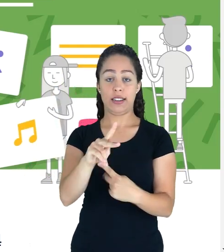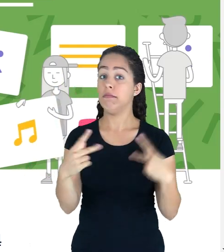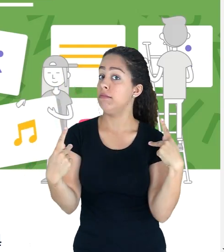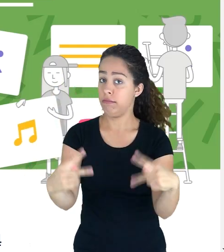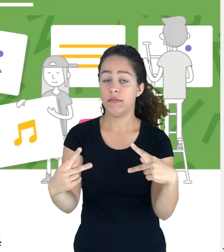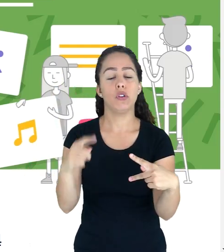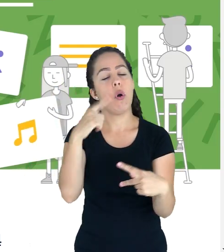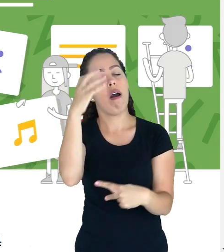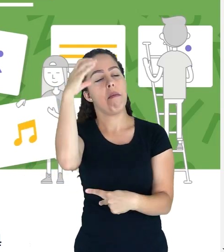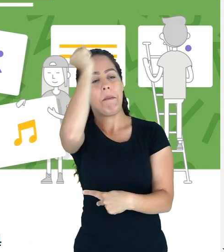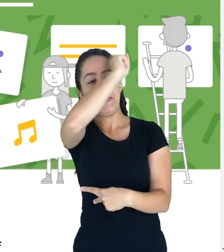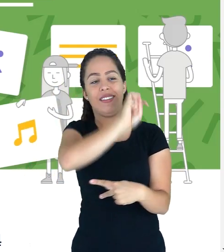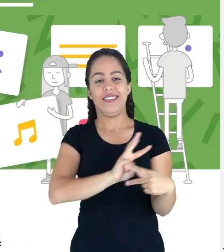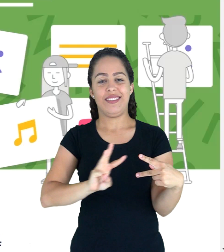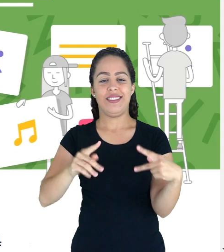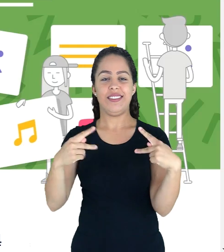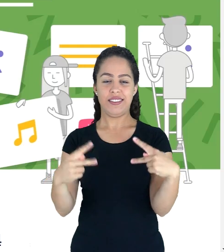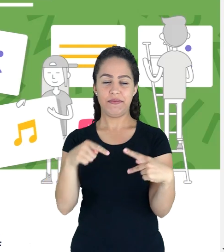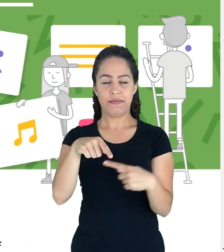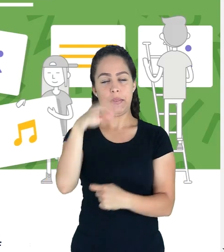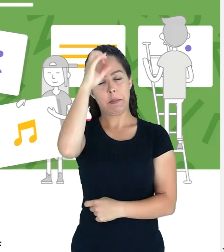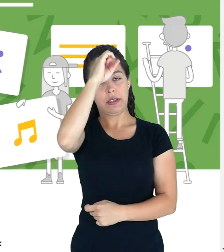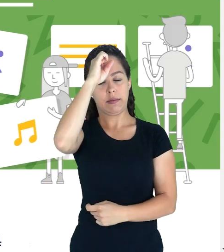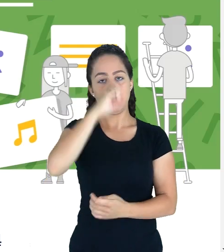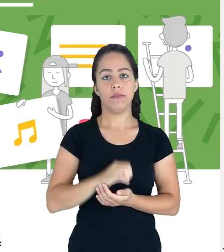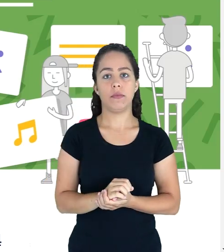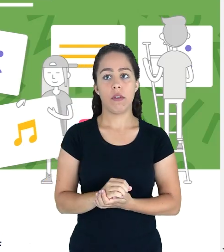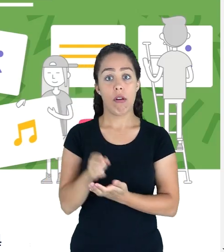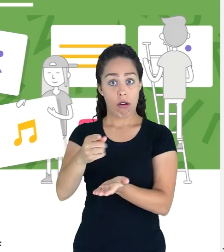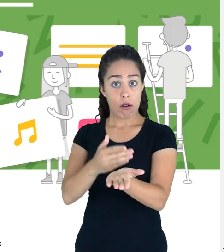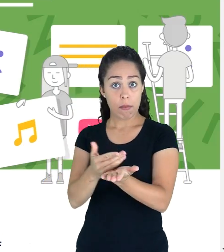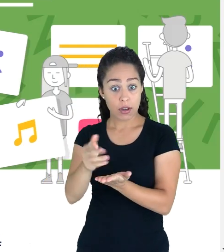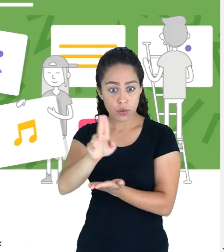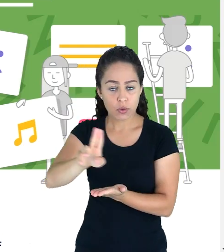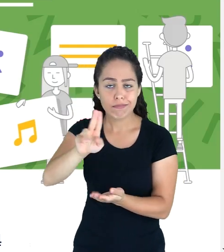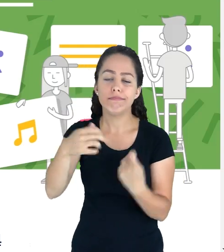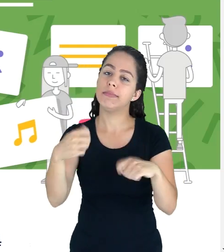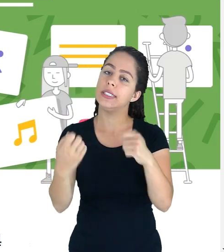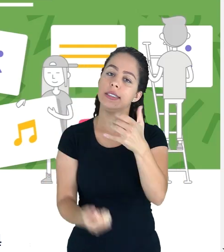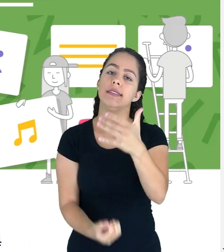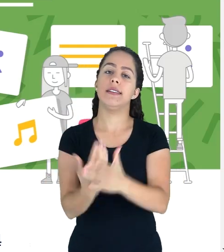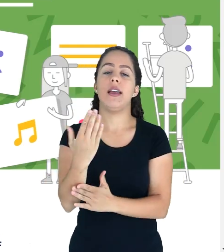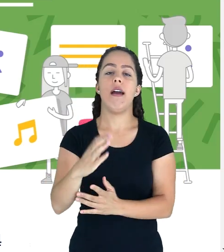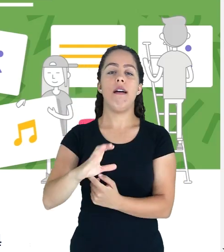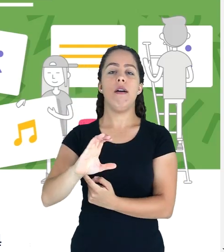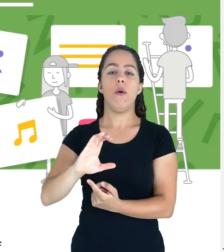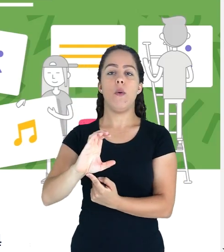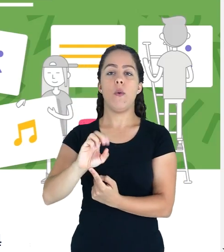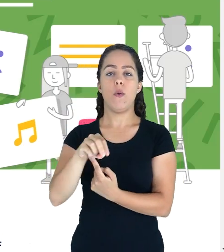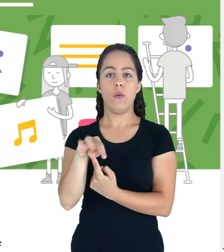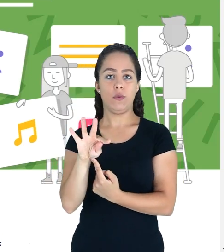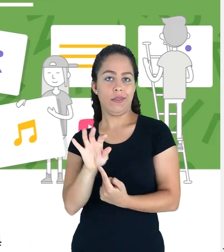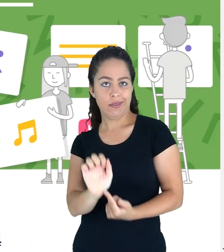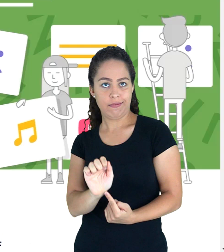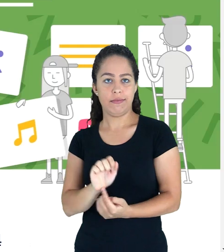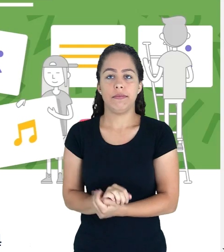Padlet. Para iniciar o Padlet, você precisa ter uma conta no Padlet. Então, primeiro acesse